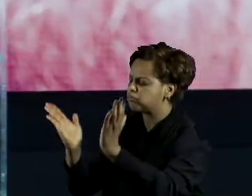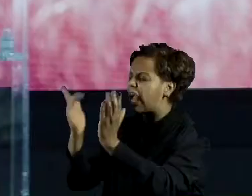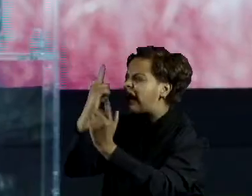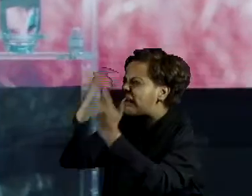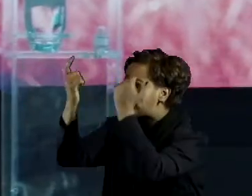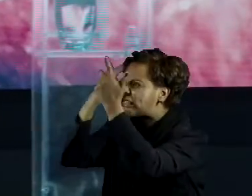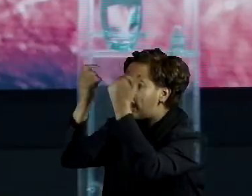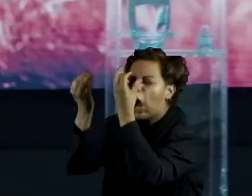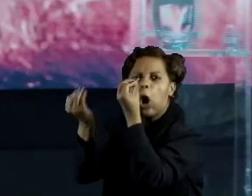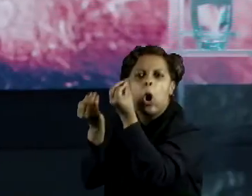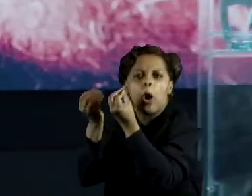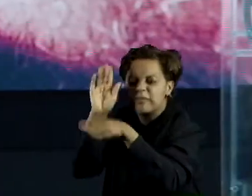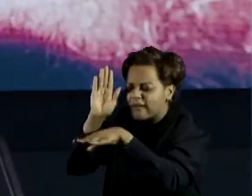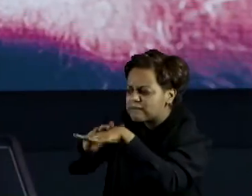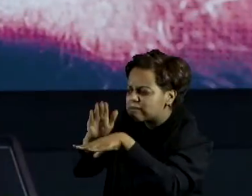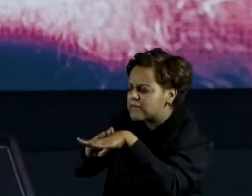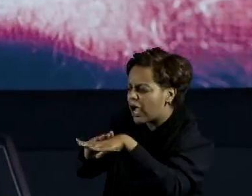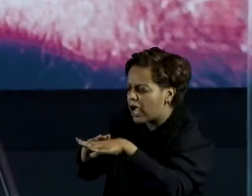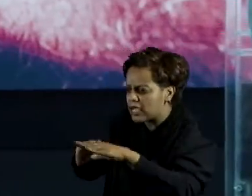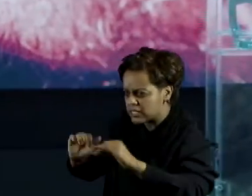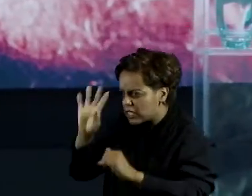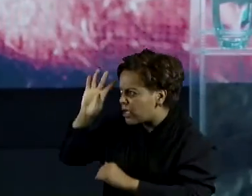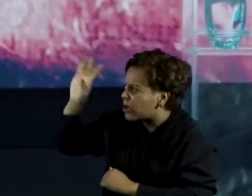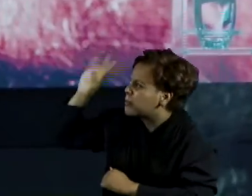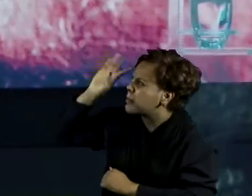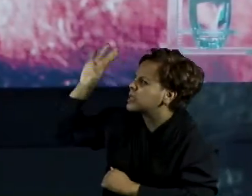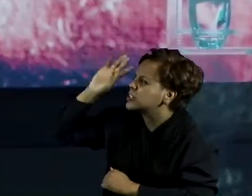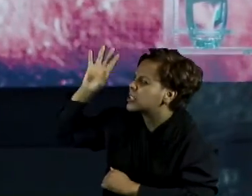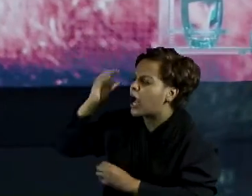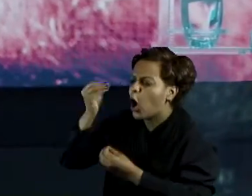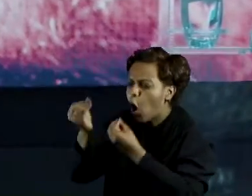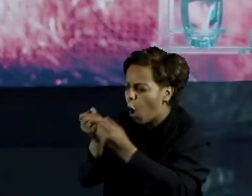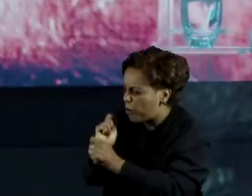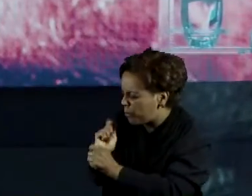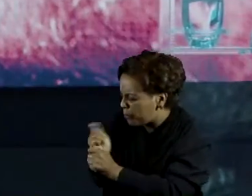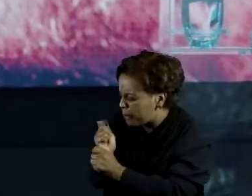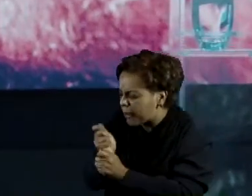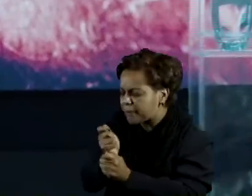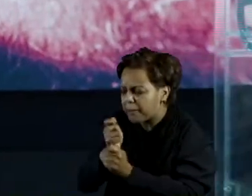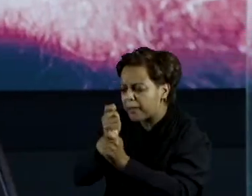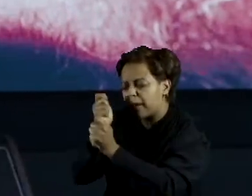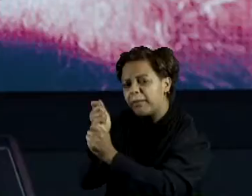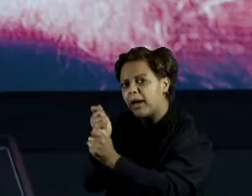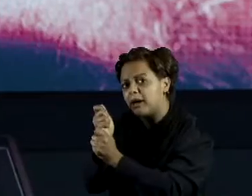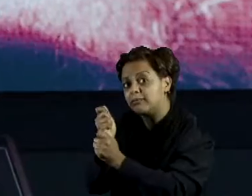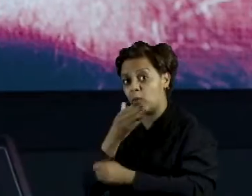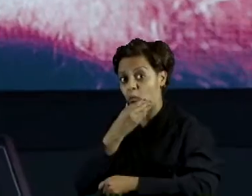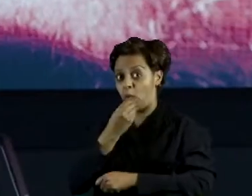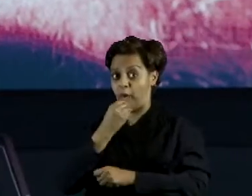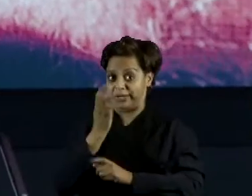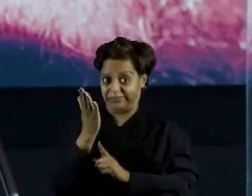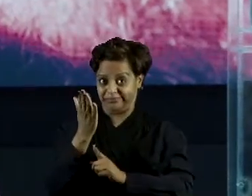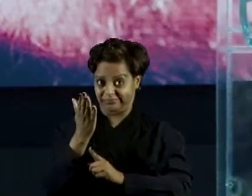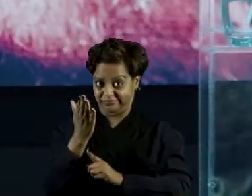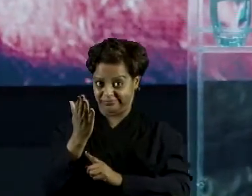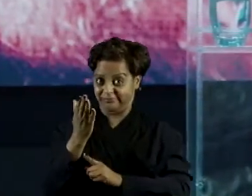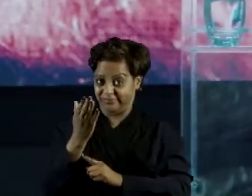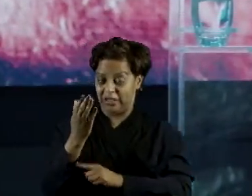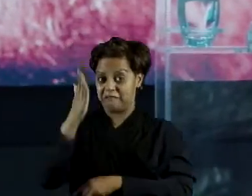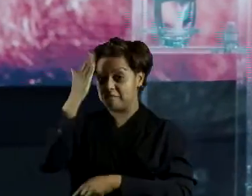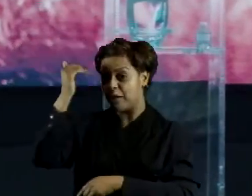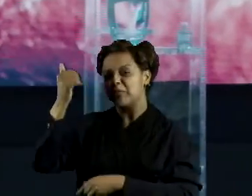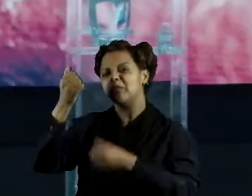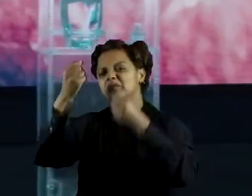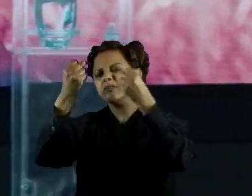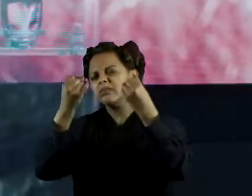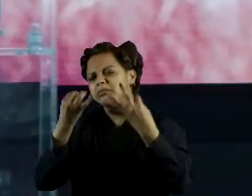encontrar aquela obra de arte, ele disse o seguinte: que quando ele está diante